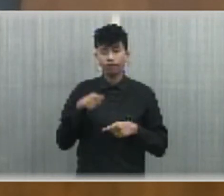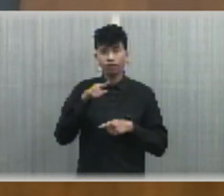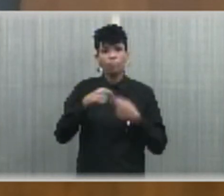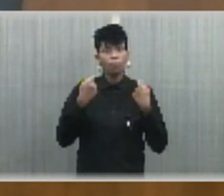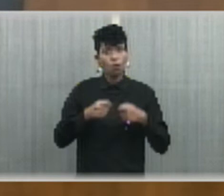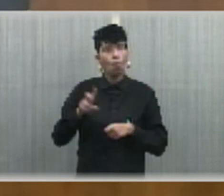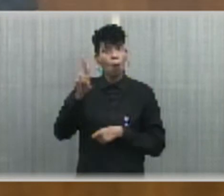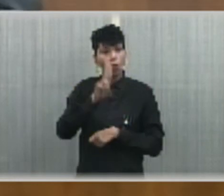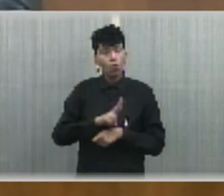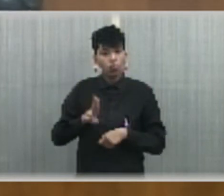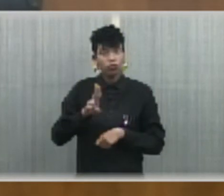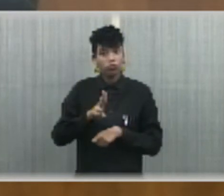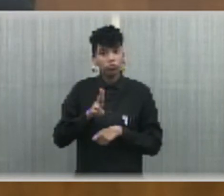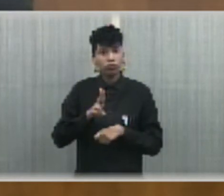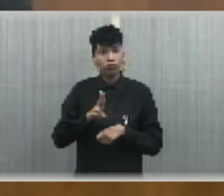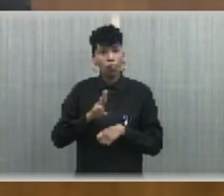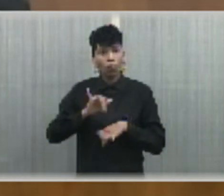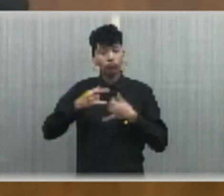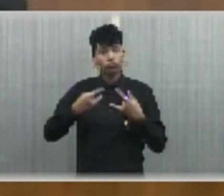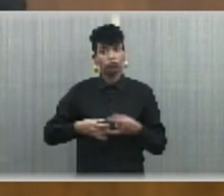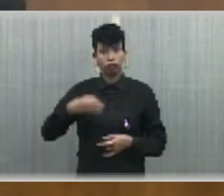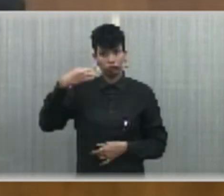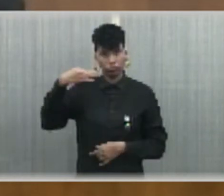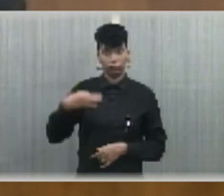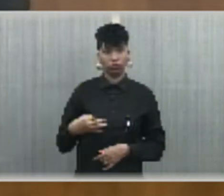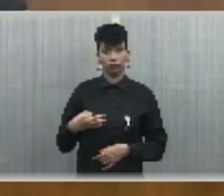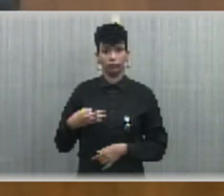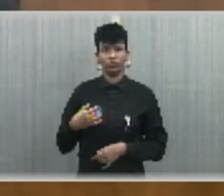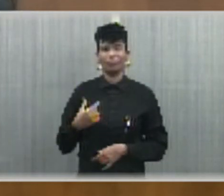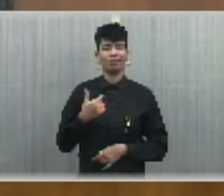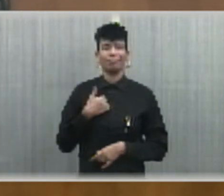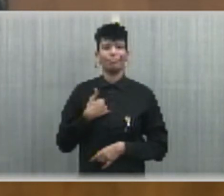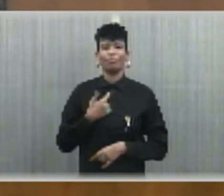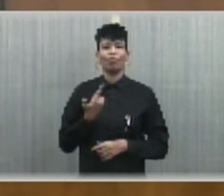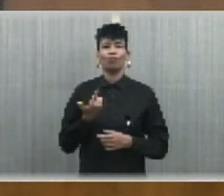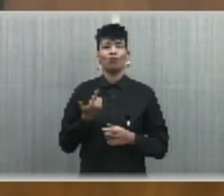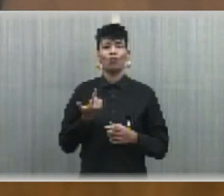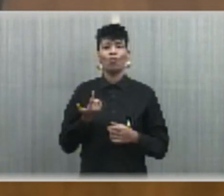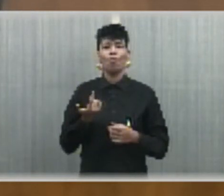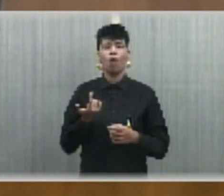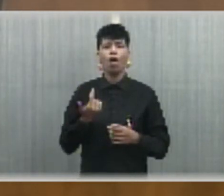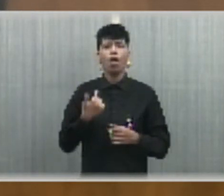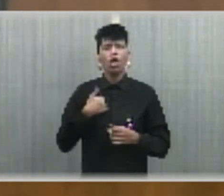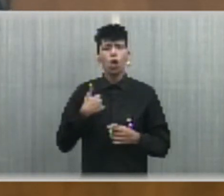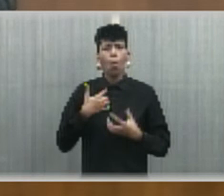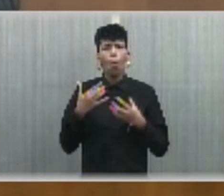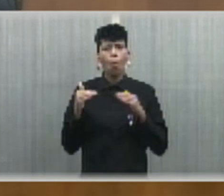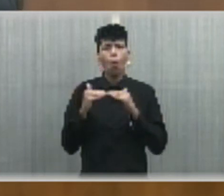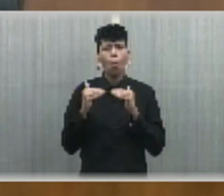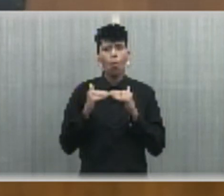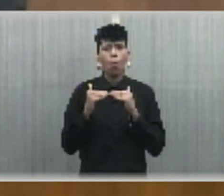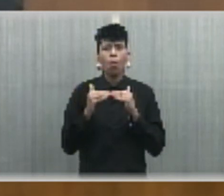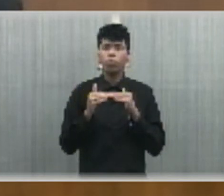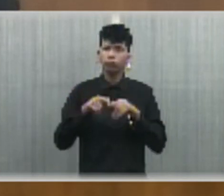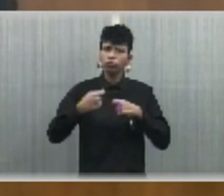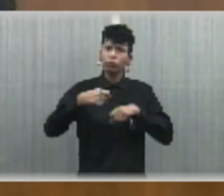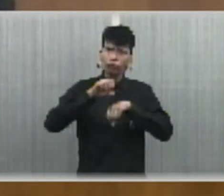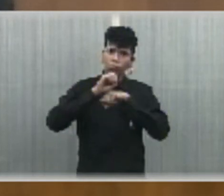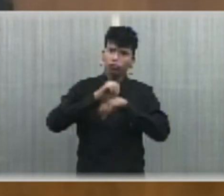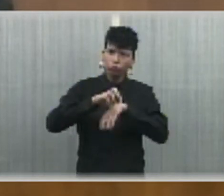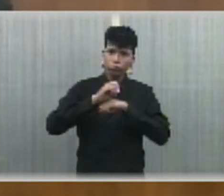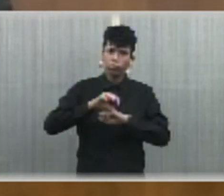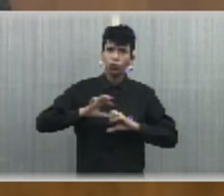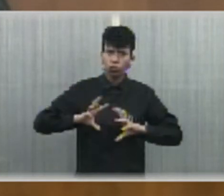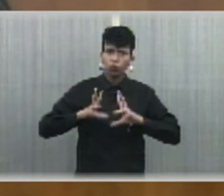aplicado de forma correta. Eu não sou contra alfabetizar adulto, eu acho que é uma causa nobre, que todos nós